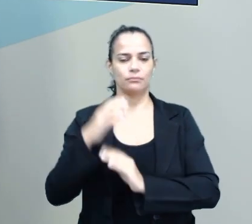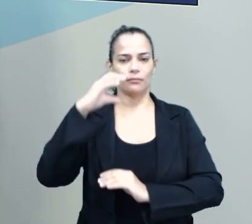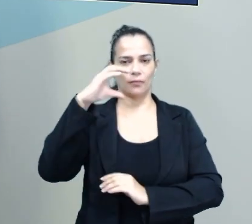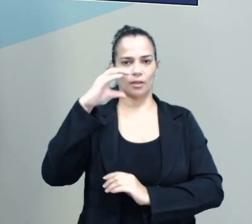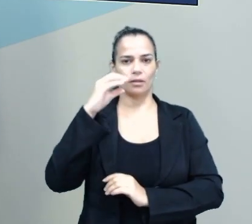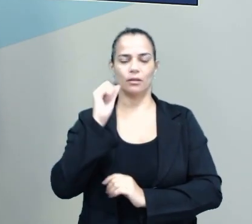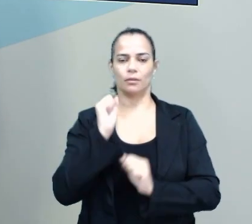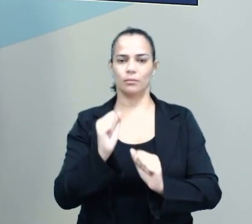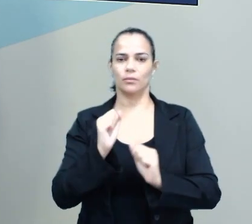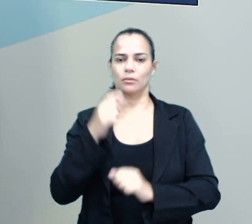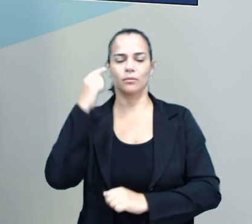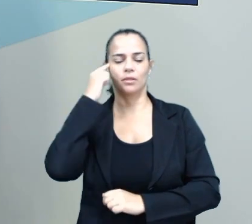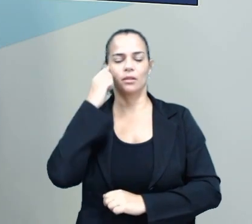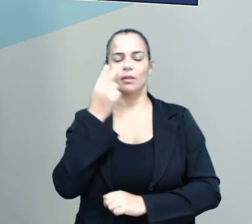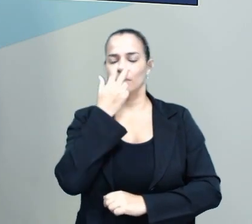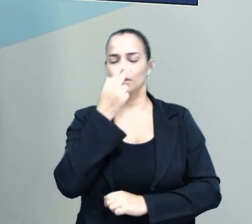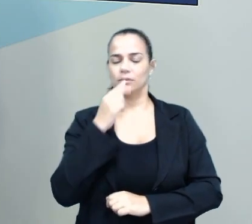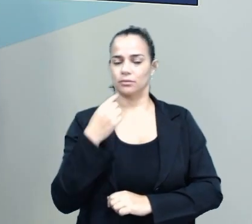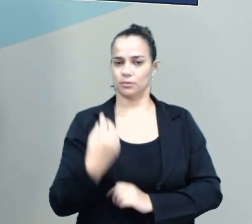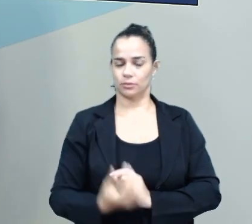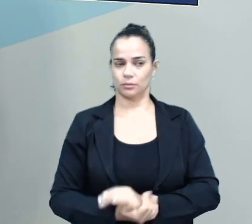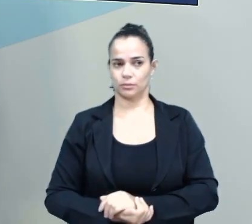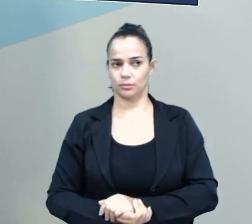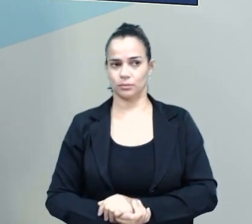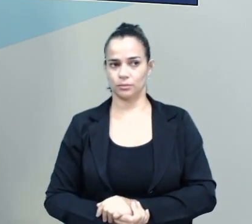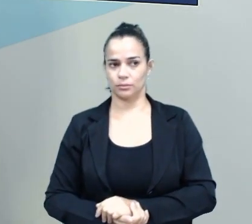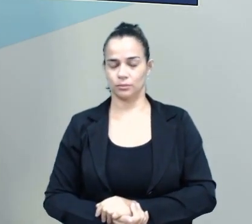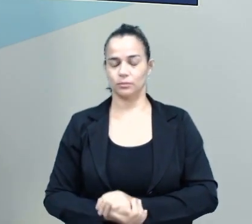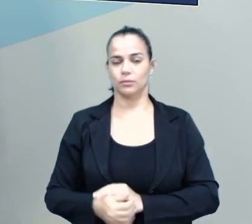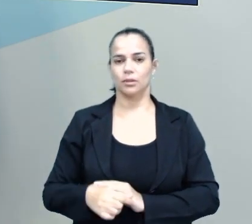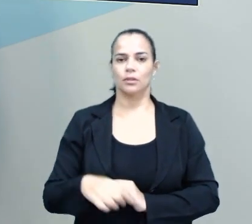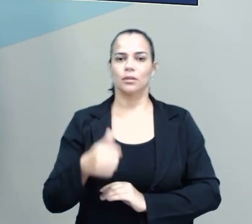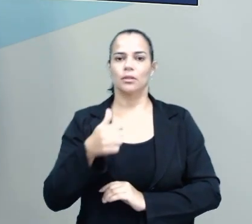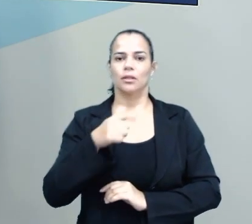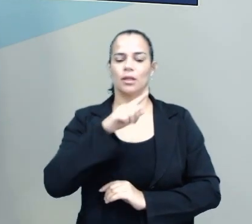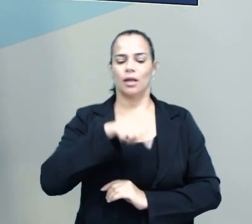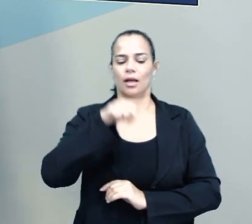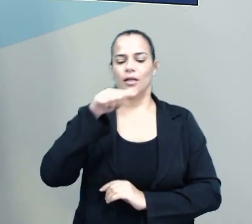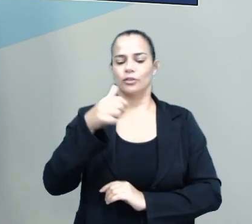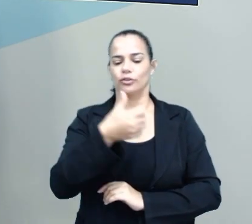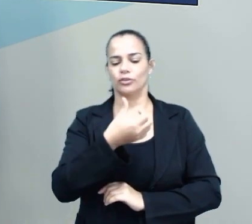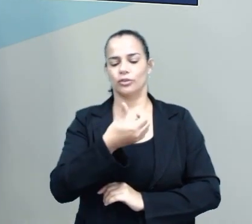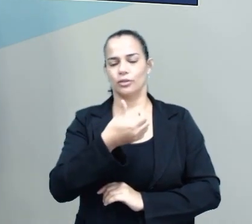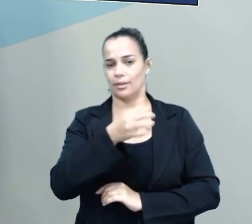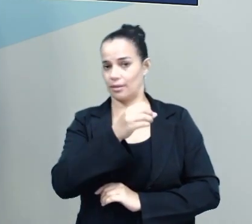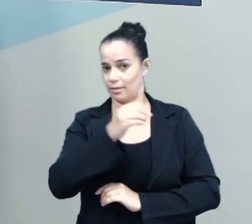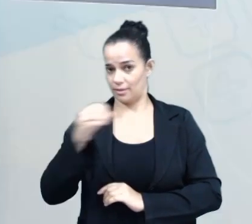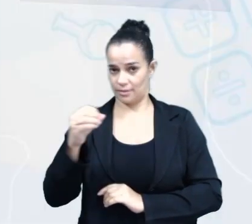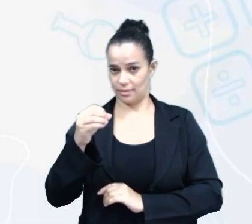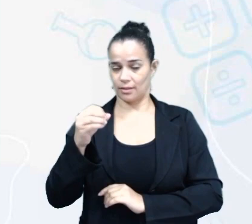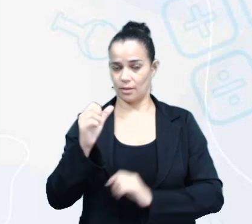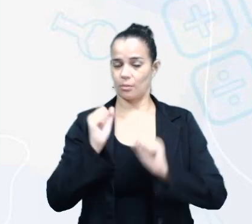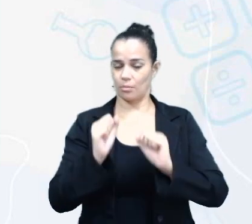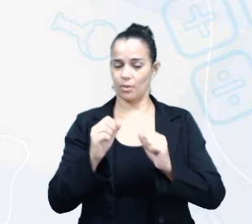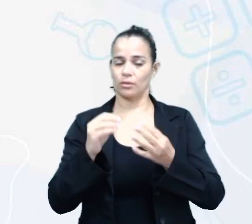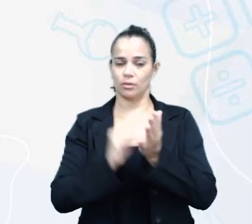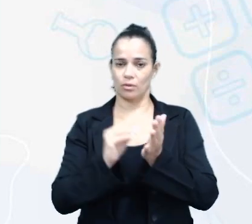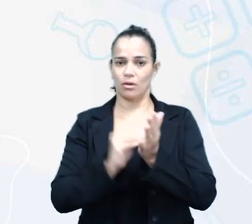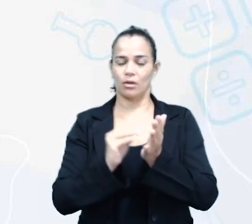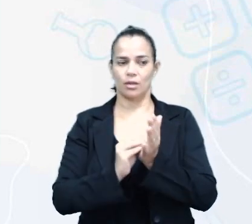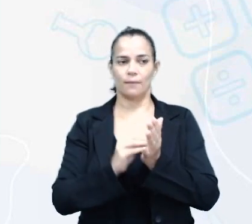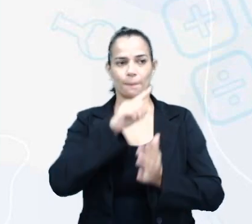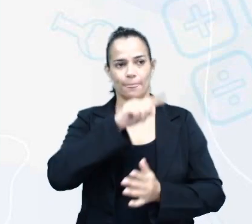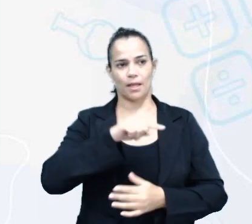raiz quadrada de 100 você já sabe que é 10, porém eu posso escrever raiz quadrada de 100 de forma diferente. Eu posso escrever como sendo